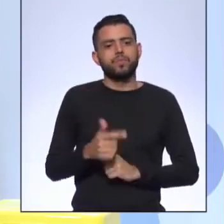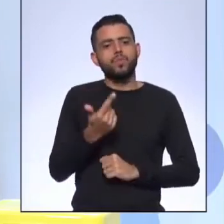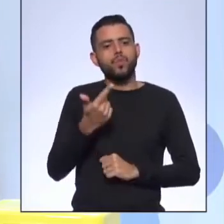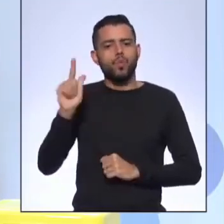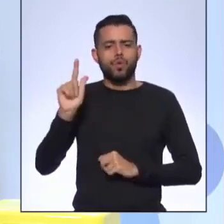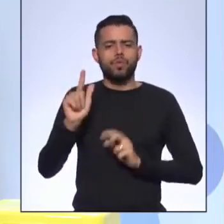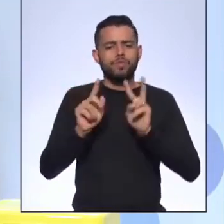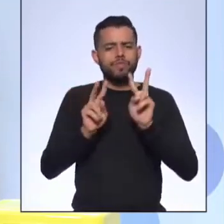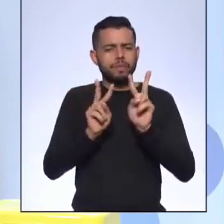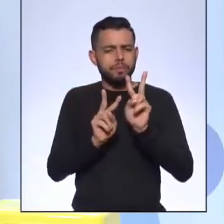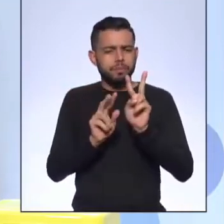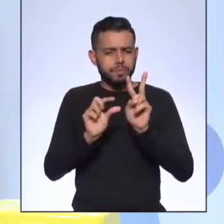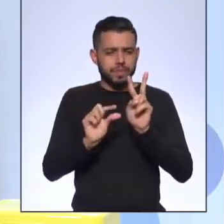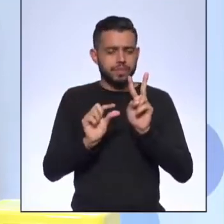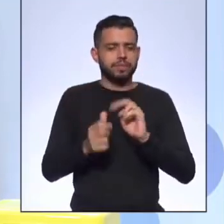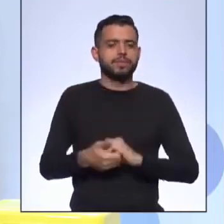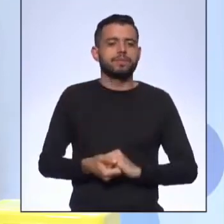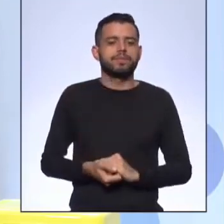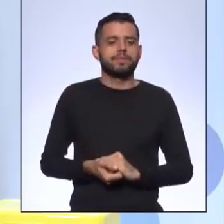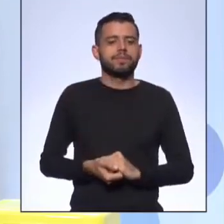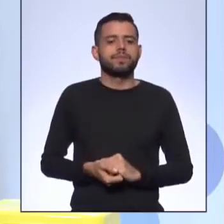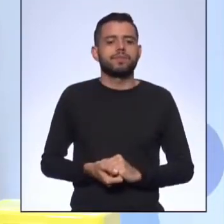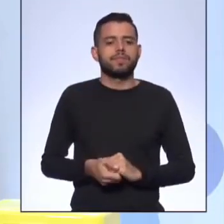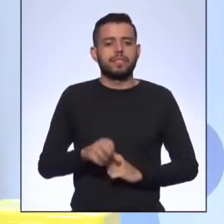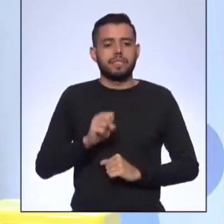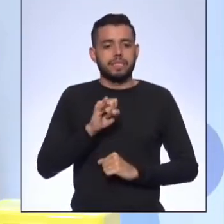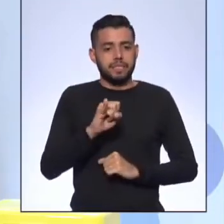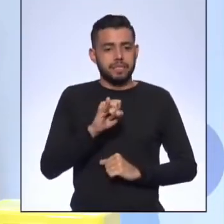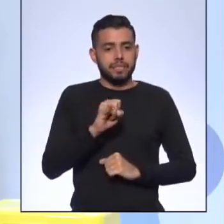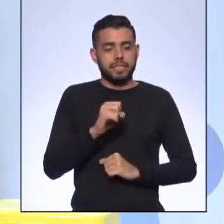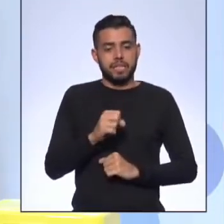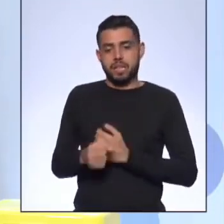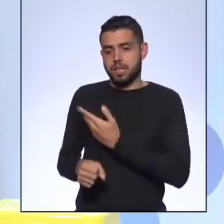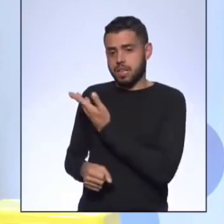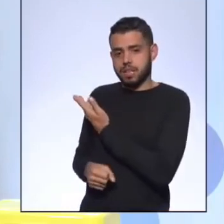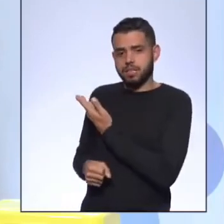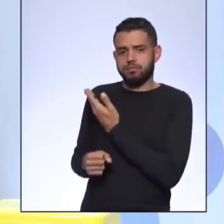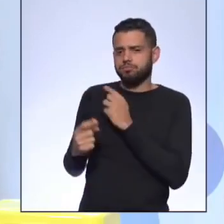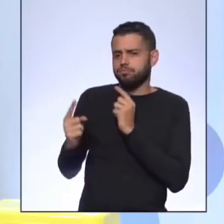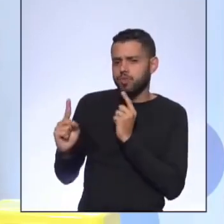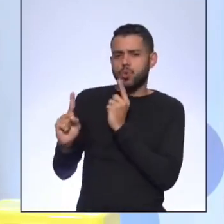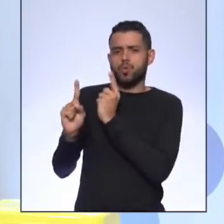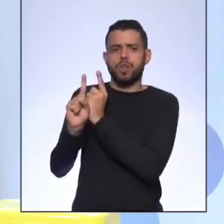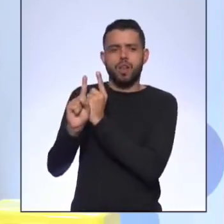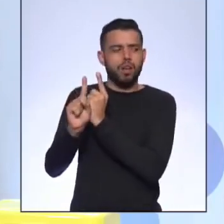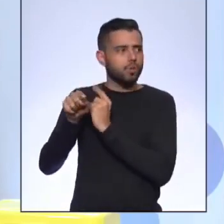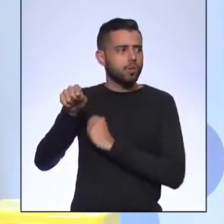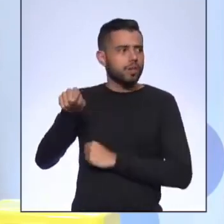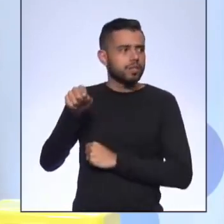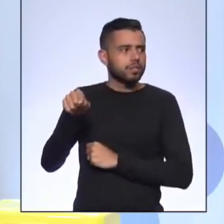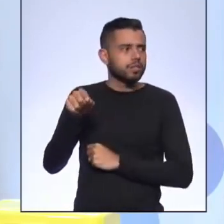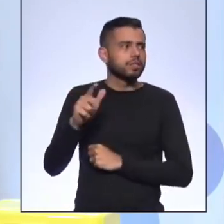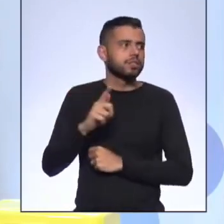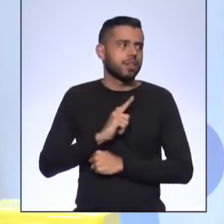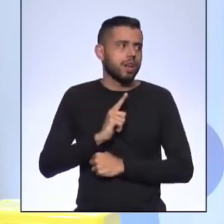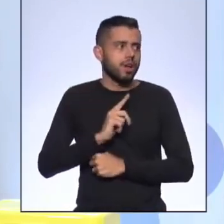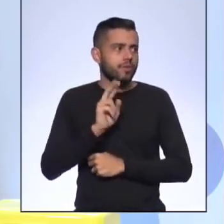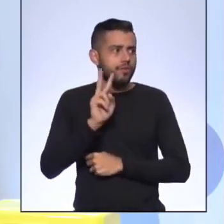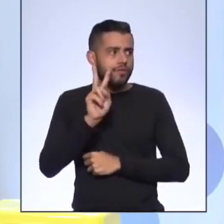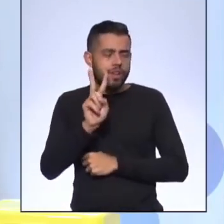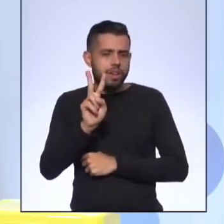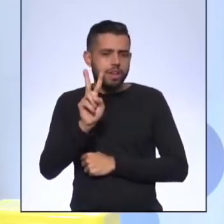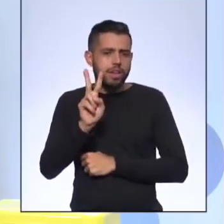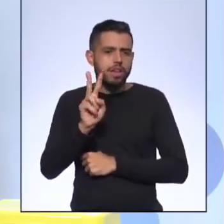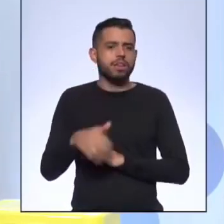fornecer o Vzinho, certo? Se ele se encontrar com esse, ele está fornecendo o Vzão e esse cara